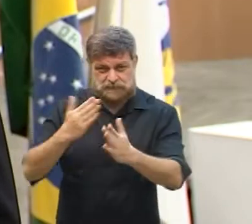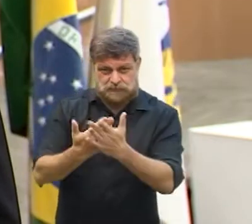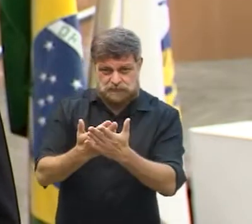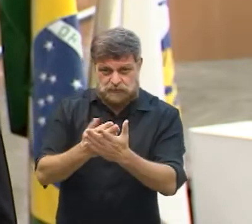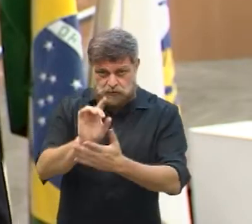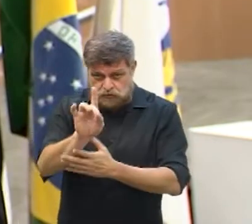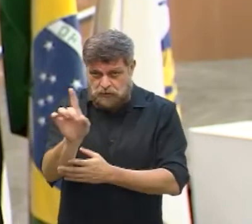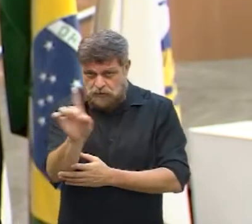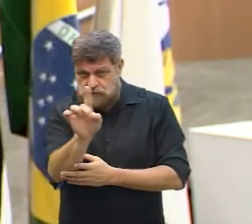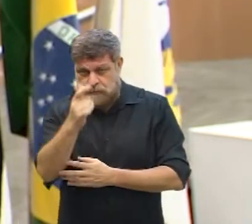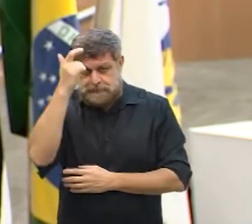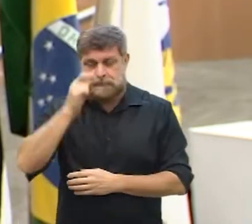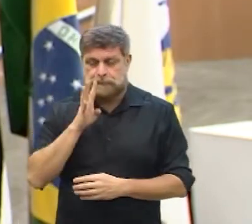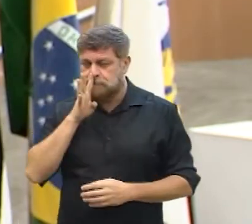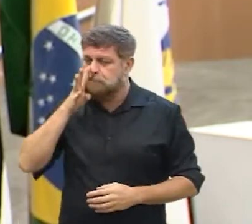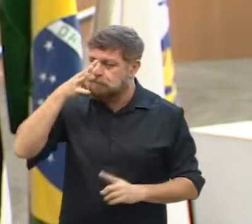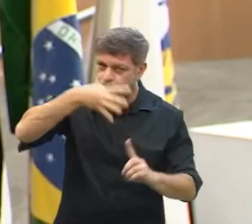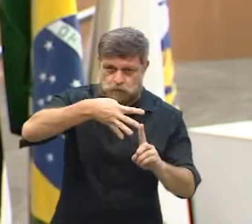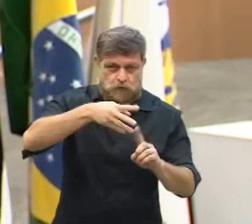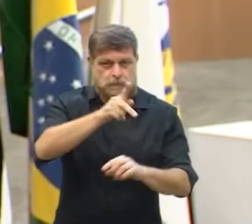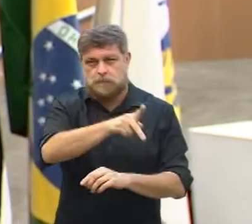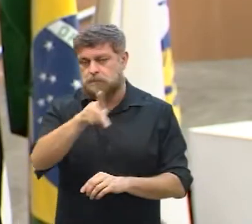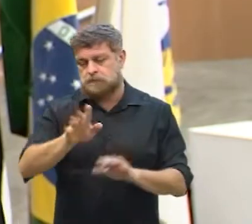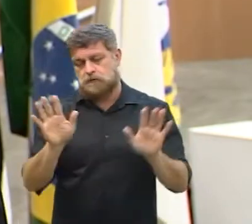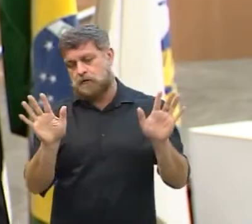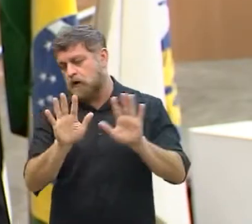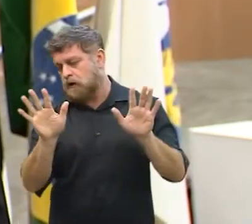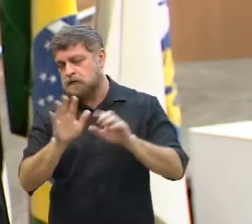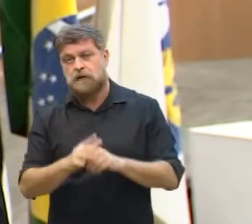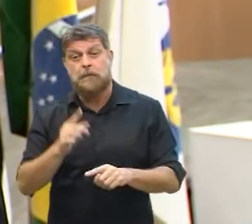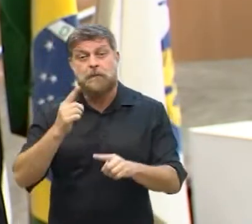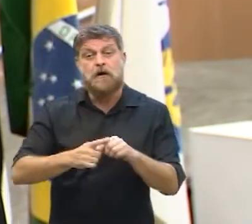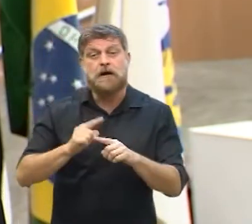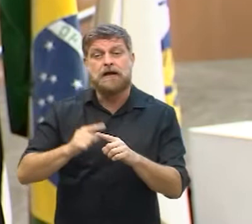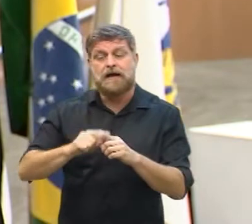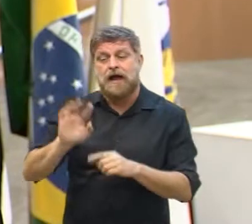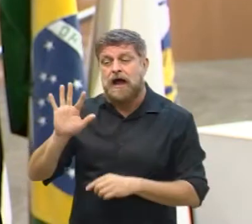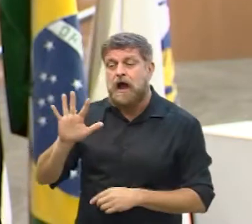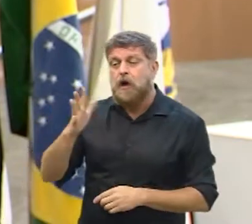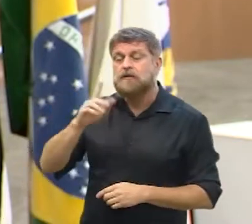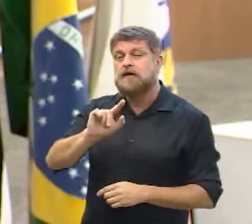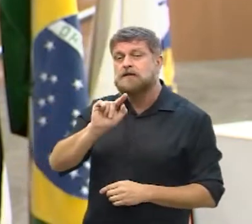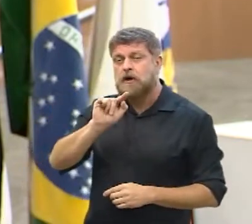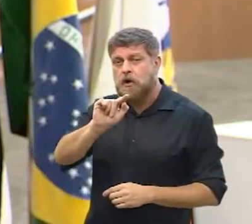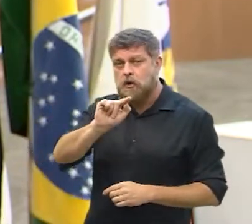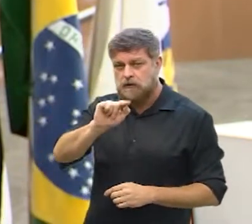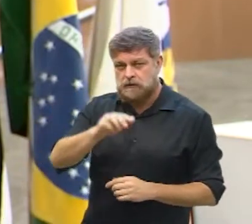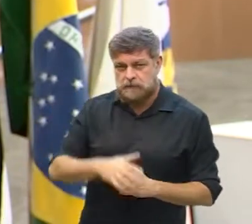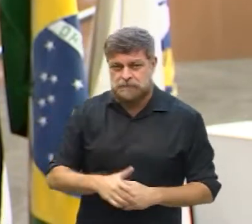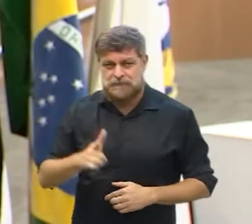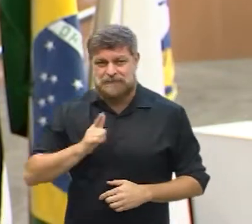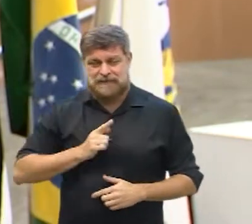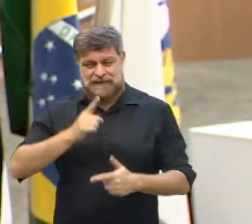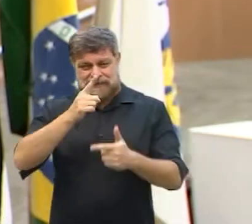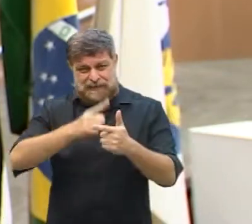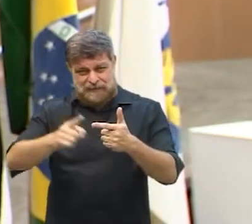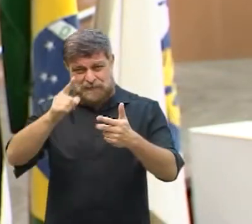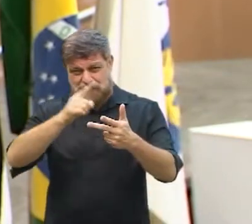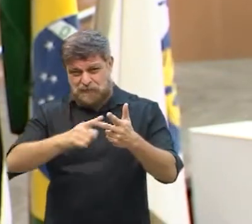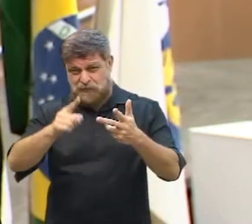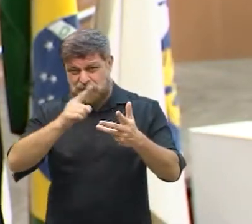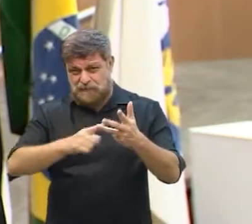escolas, e eu não culpo os professores, porque o que existe, eu posso te dizer, são